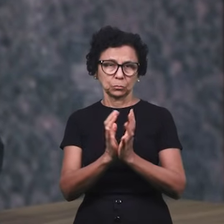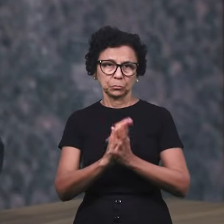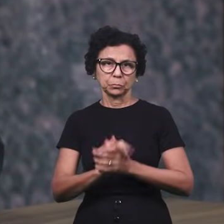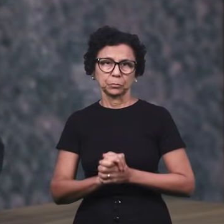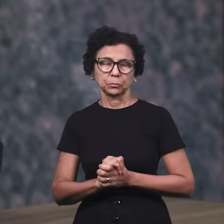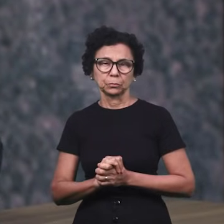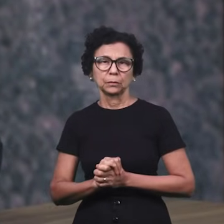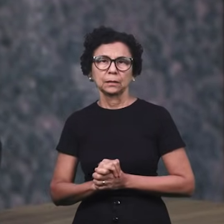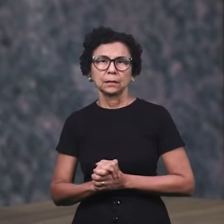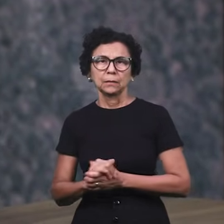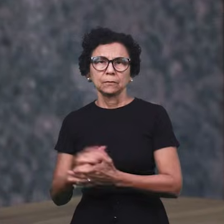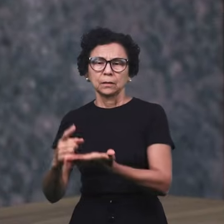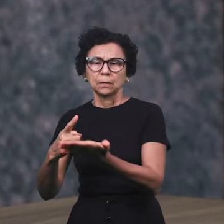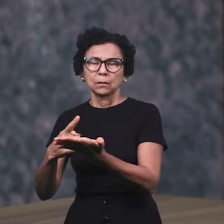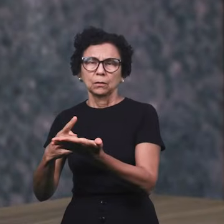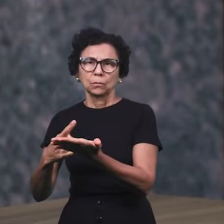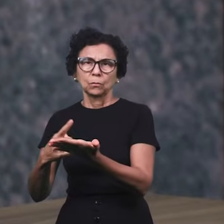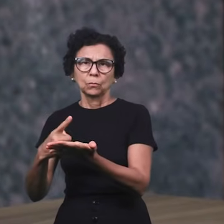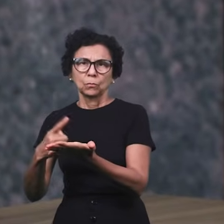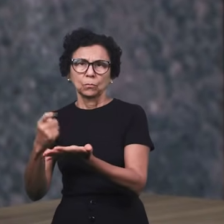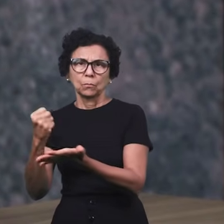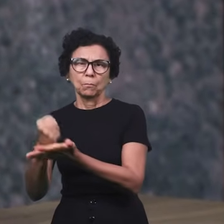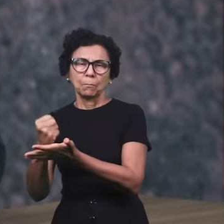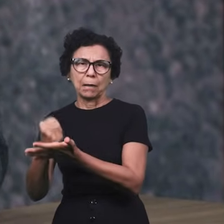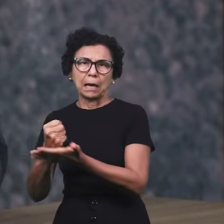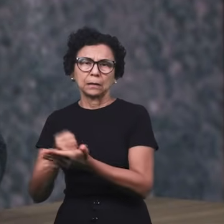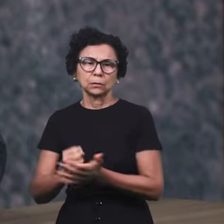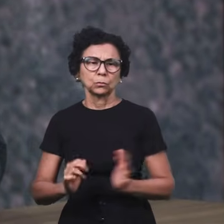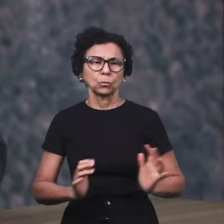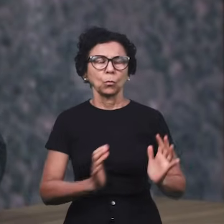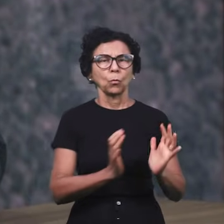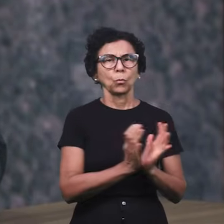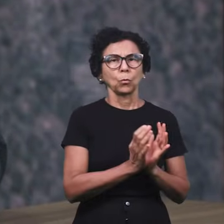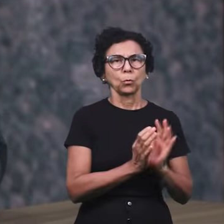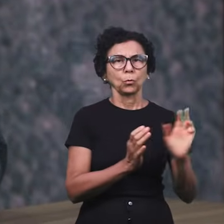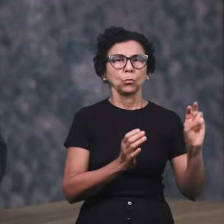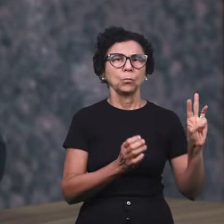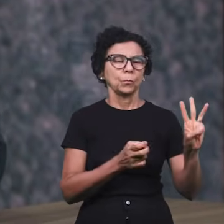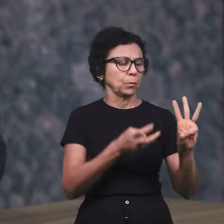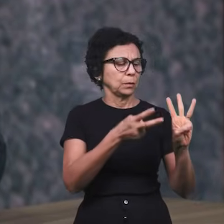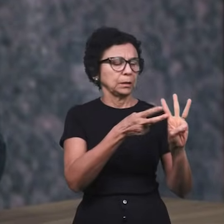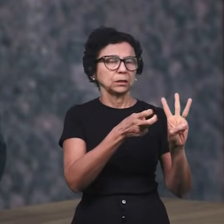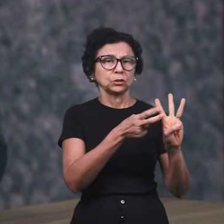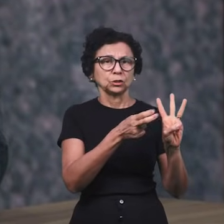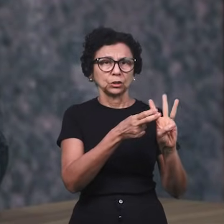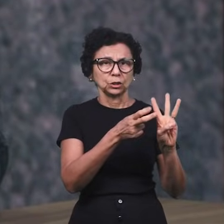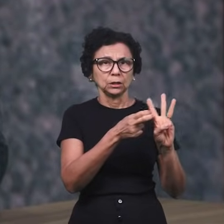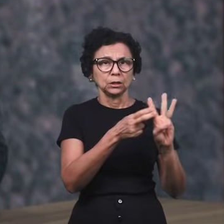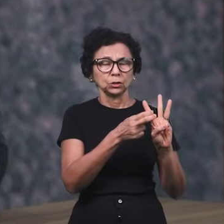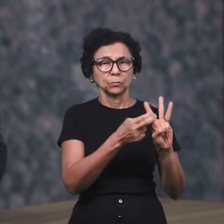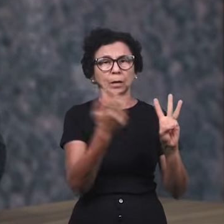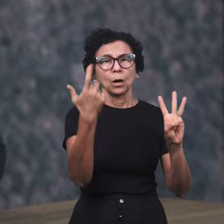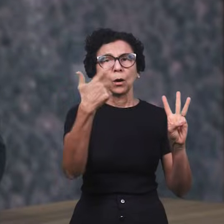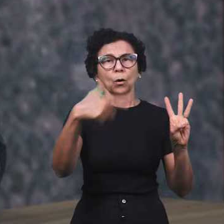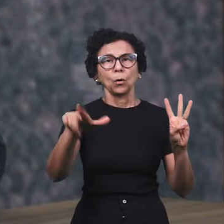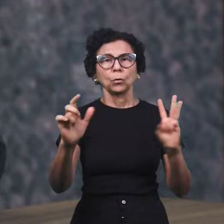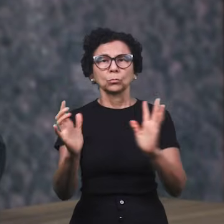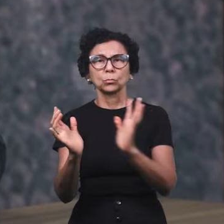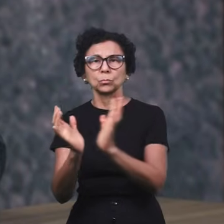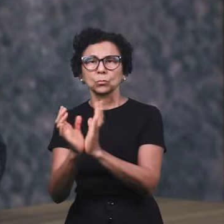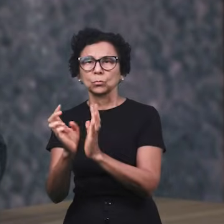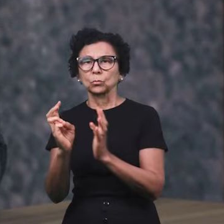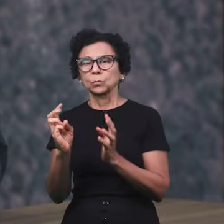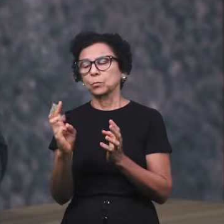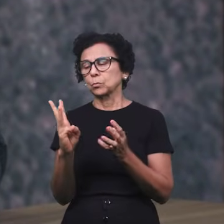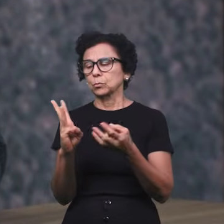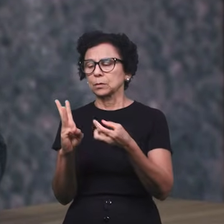fizeram uma aliança com um povo indígena que havia ali naquela região, para enfrentar outros povos indígenas que estavam naquele